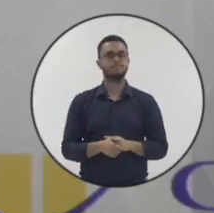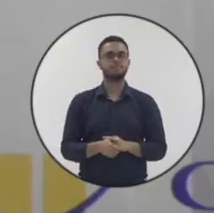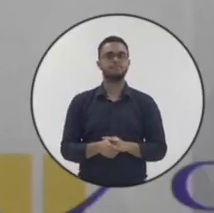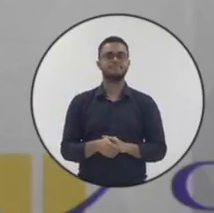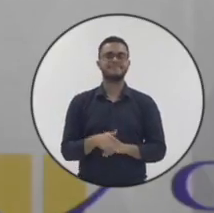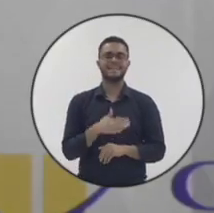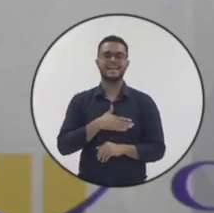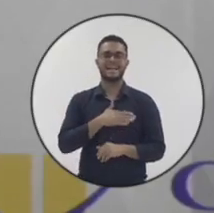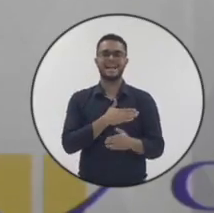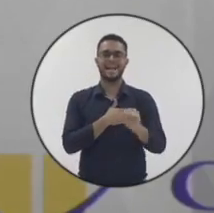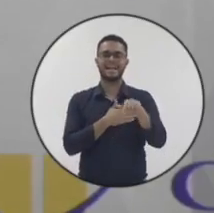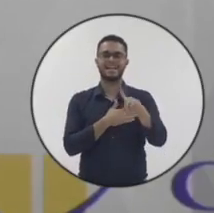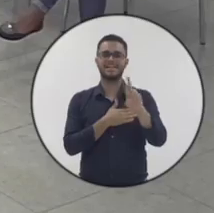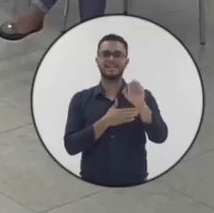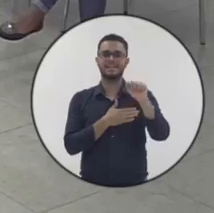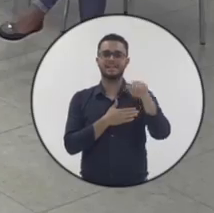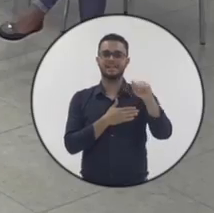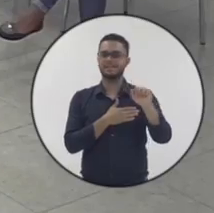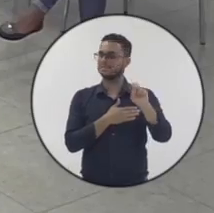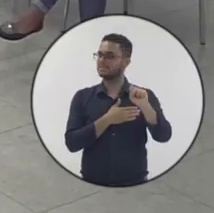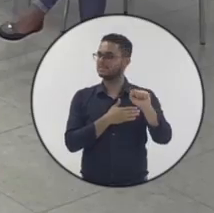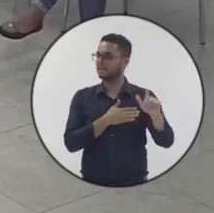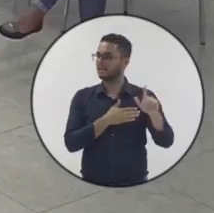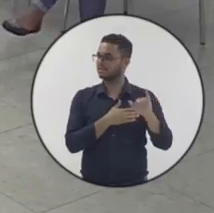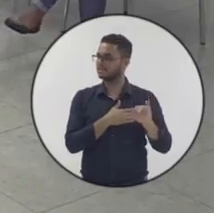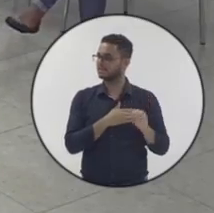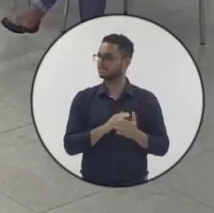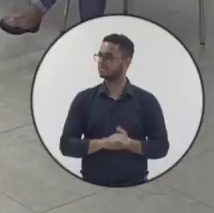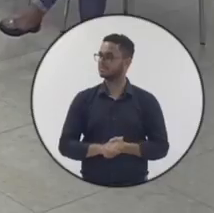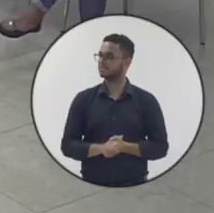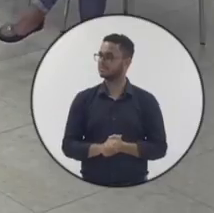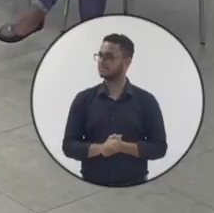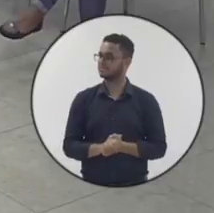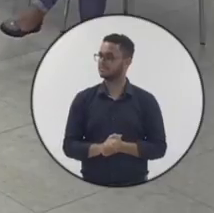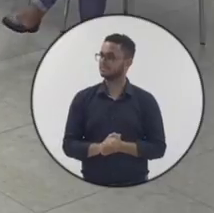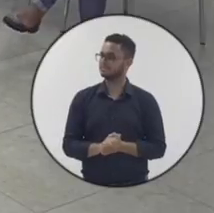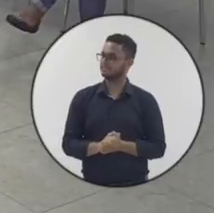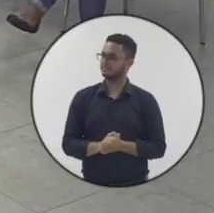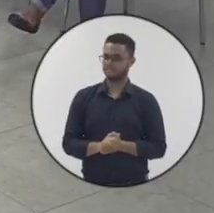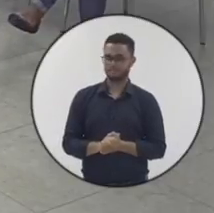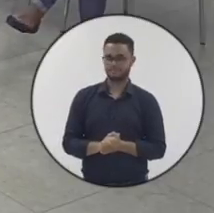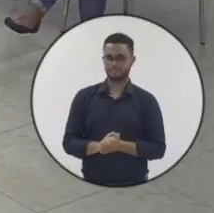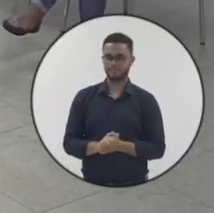nossa querida Adriana Salles. Obrigado, Adriana.